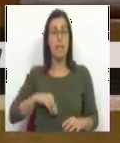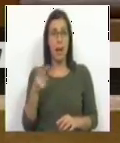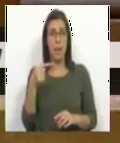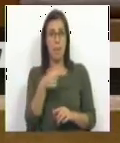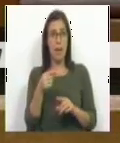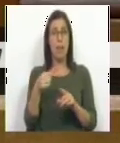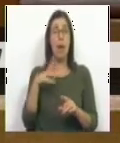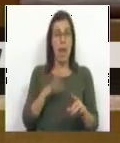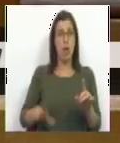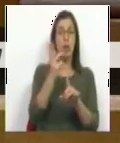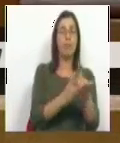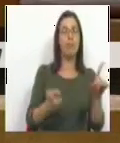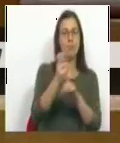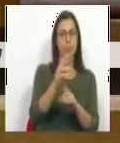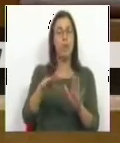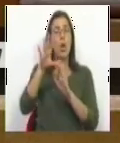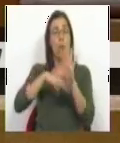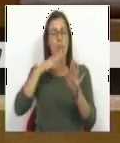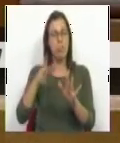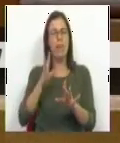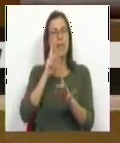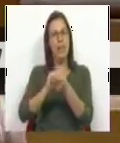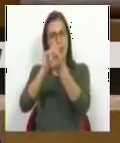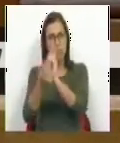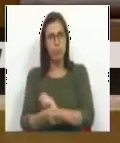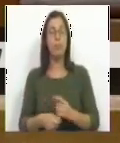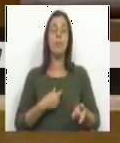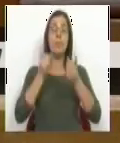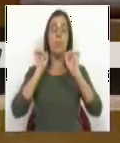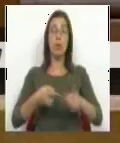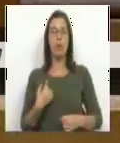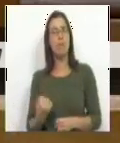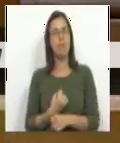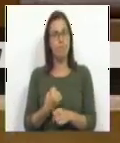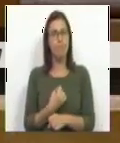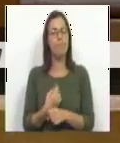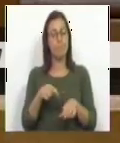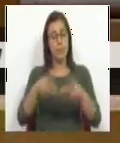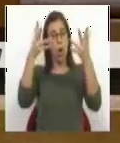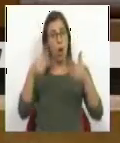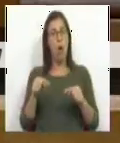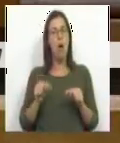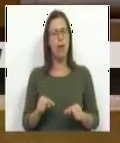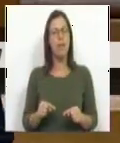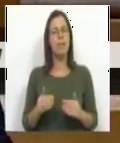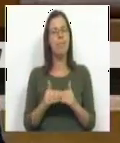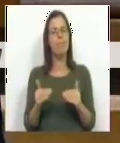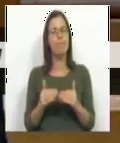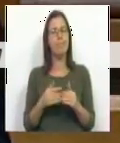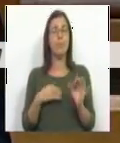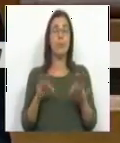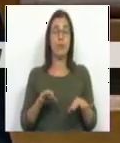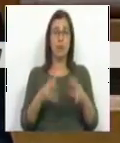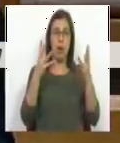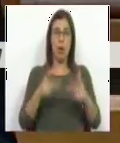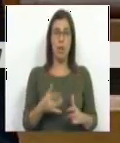salário mínimo nacional e de combate à precariedade. Começámos a trabalhar neste orçamento no momento em que terminámos